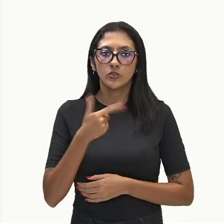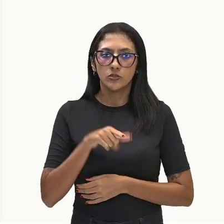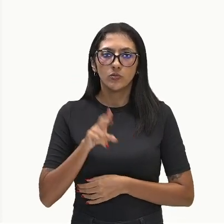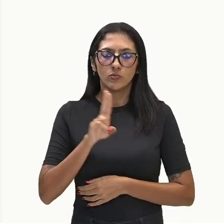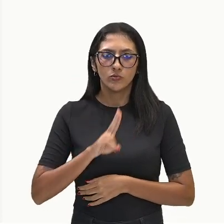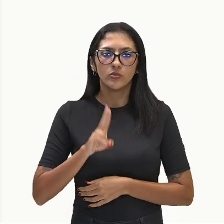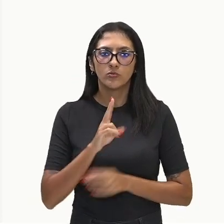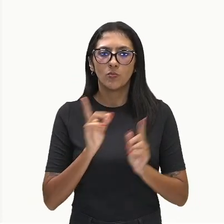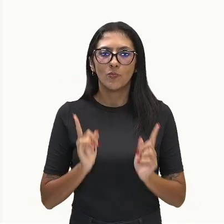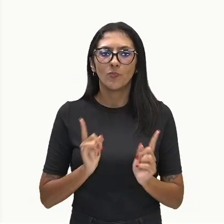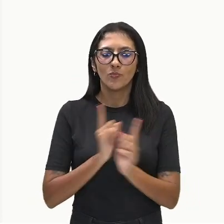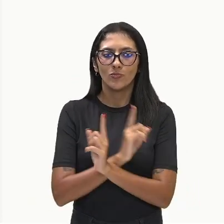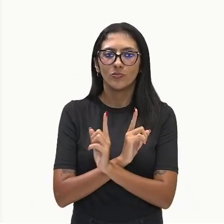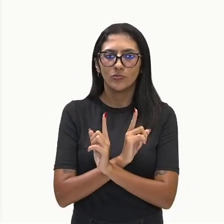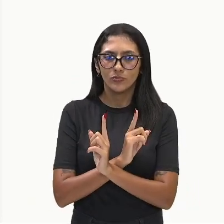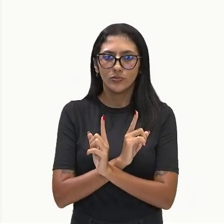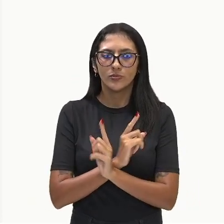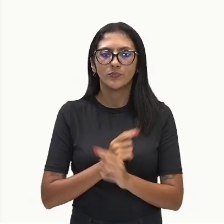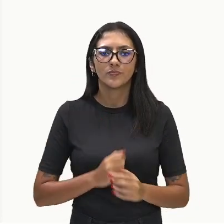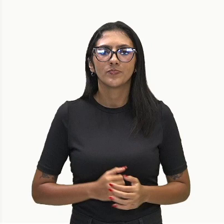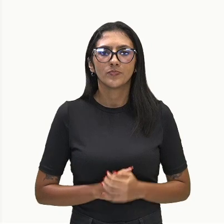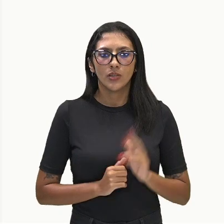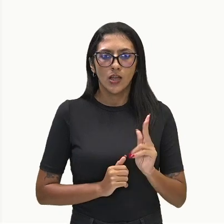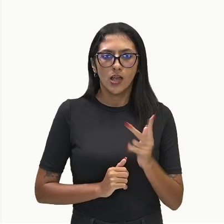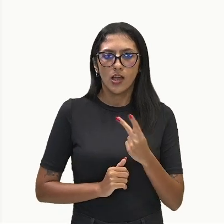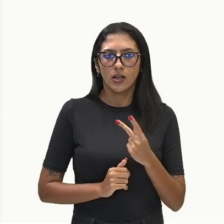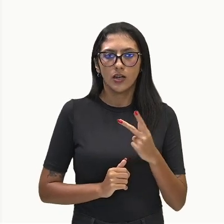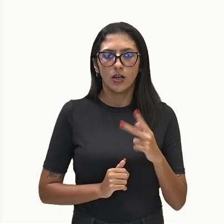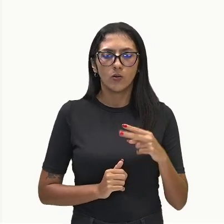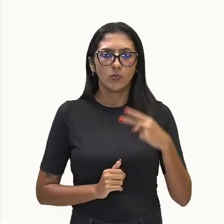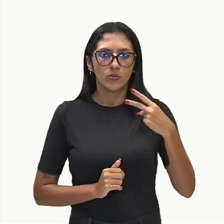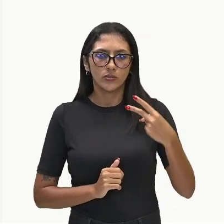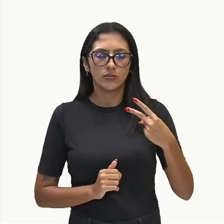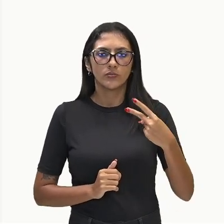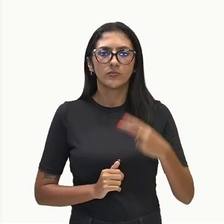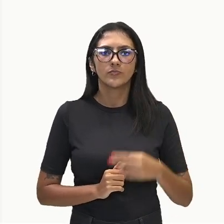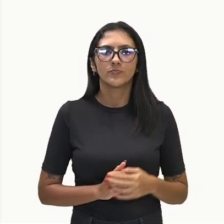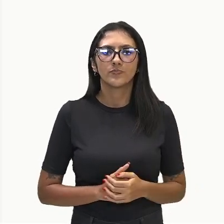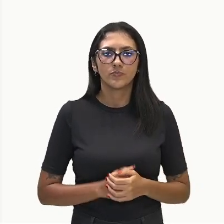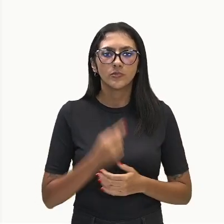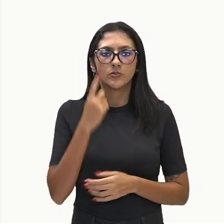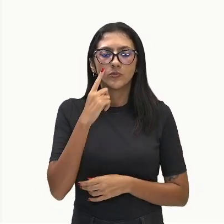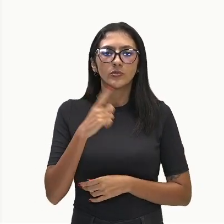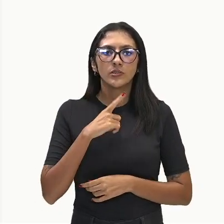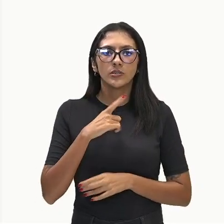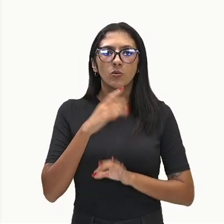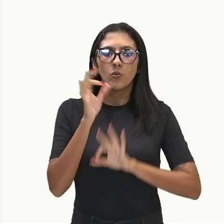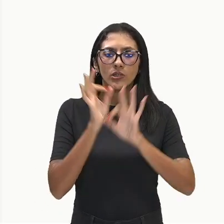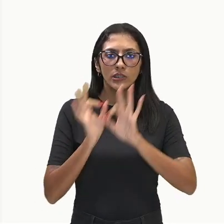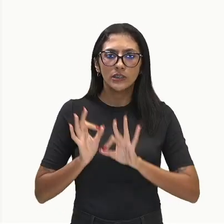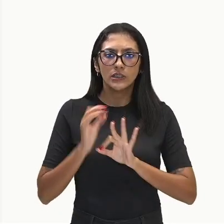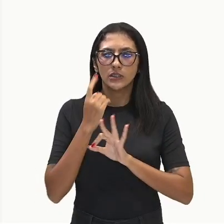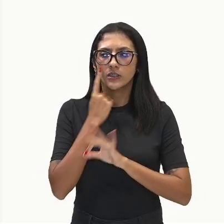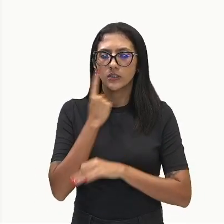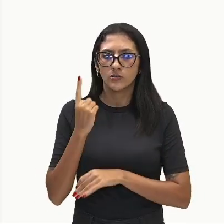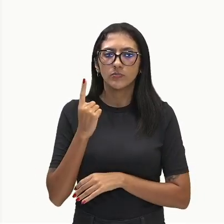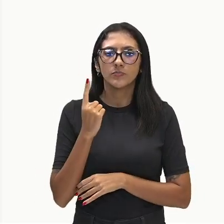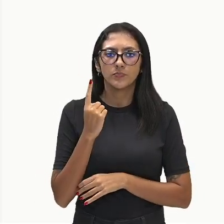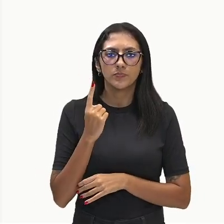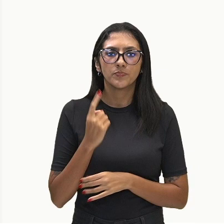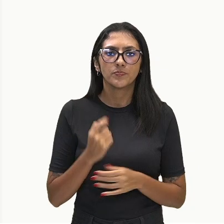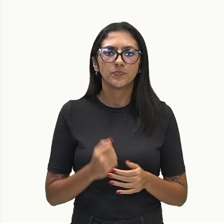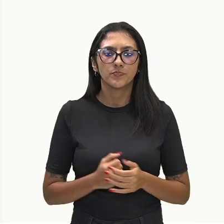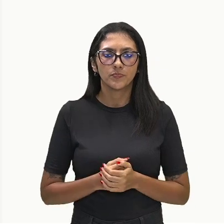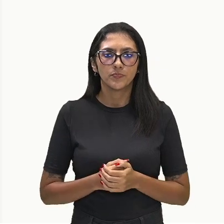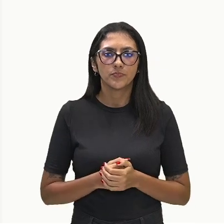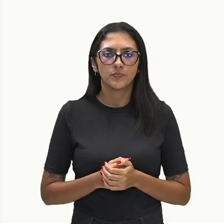L ao quadrado é igual a H ao quadrado. Quando a gente for desenvolver aqui, ó, esse expoente,